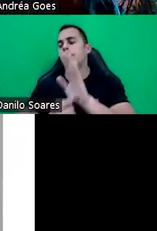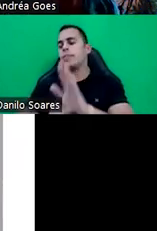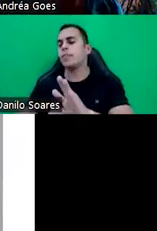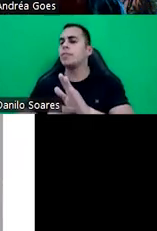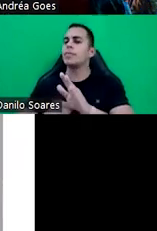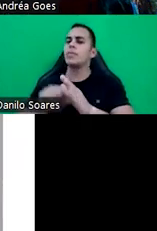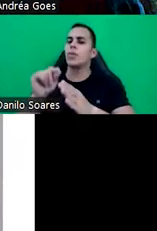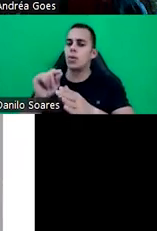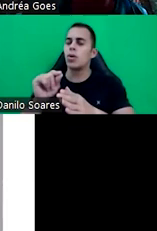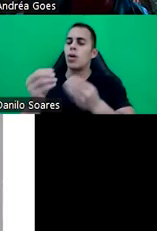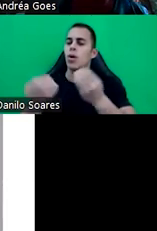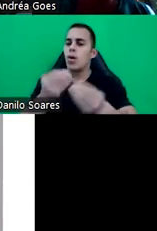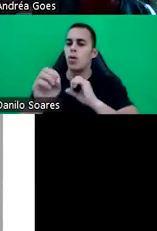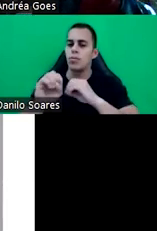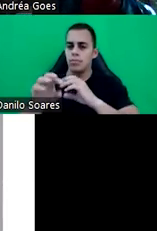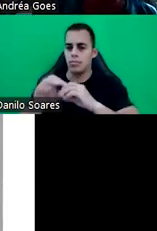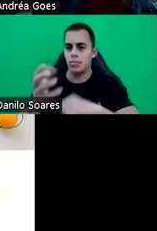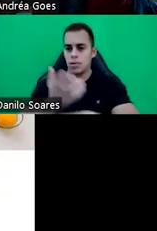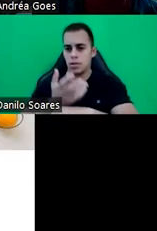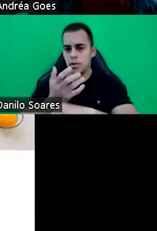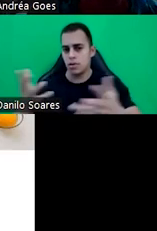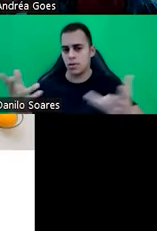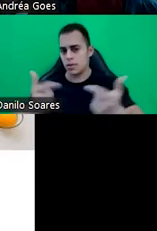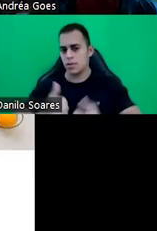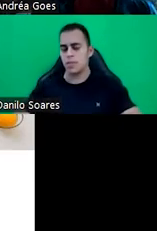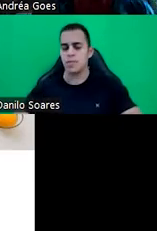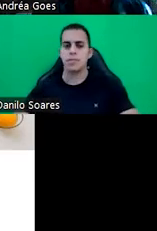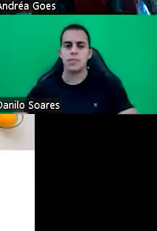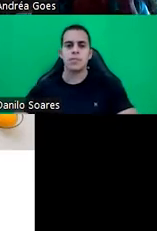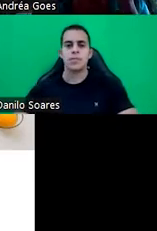obstáculos para o ensino da disciplina. Próximo, por favor, Murilo.